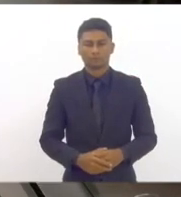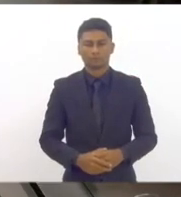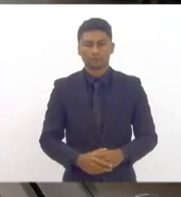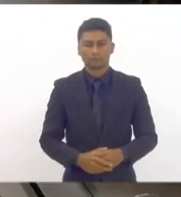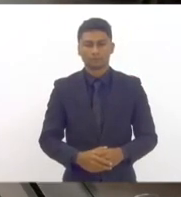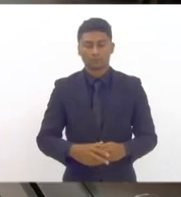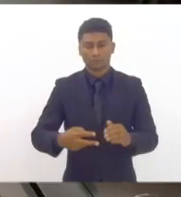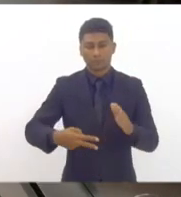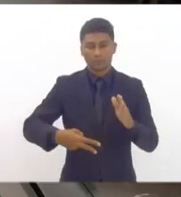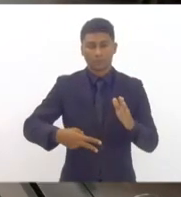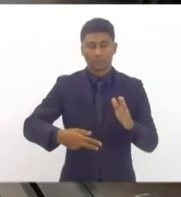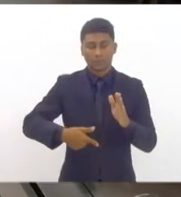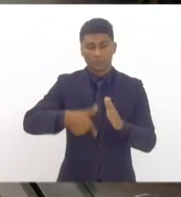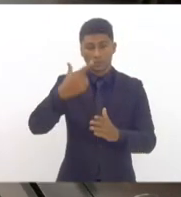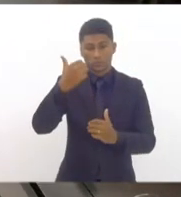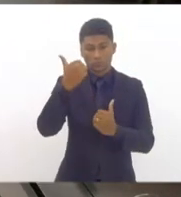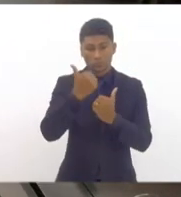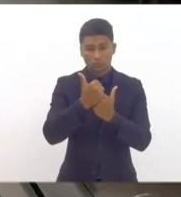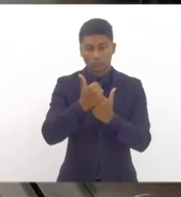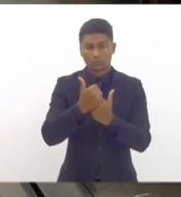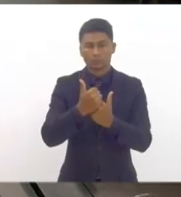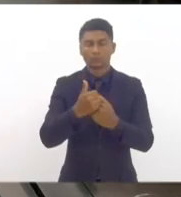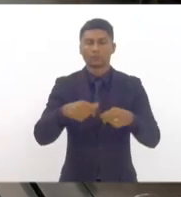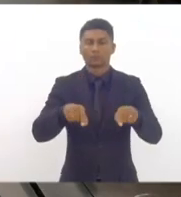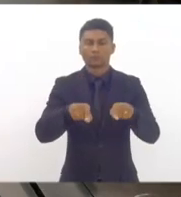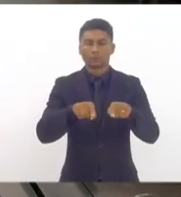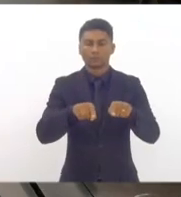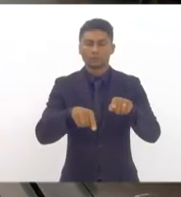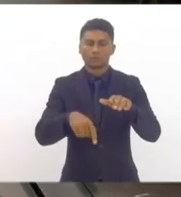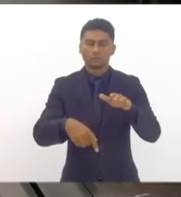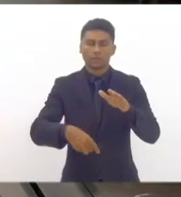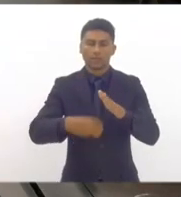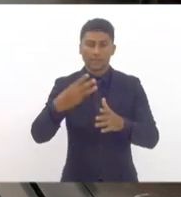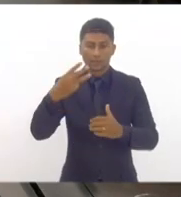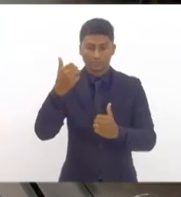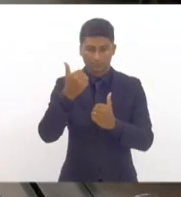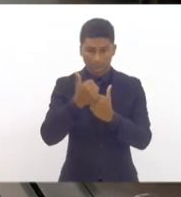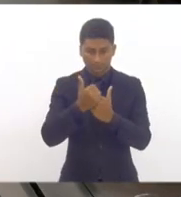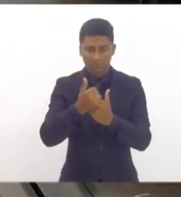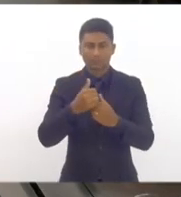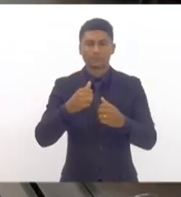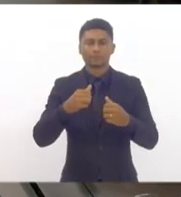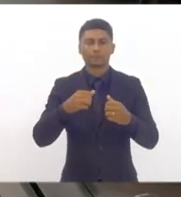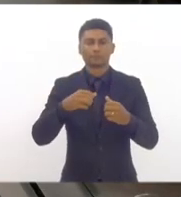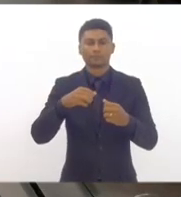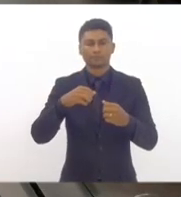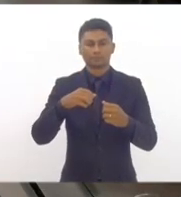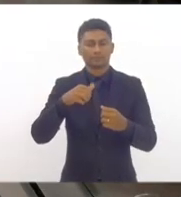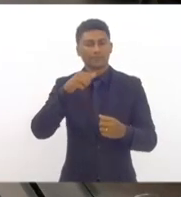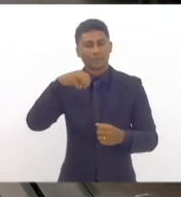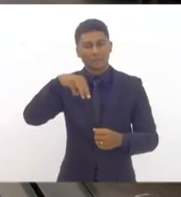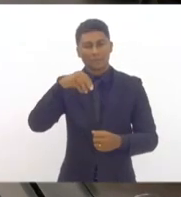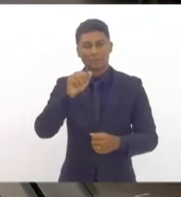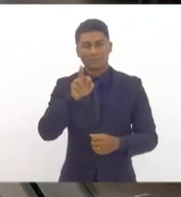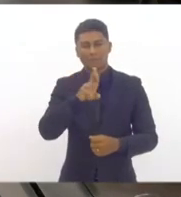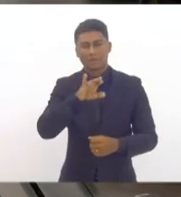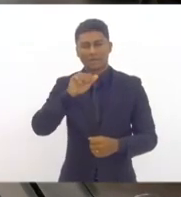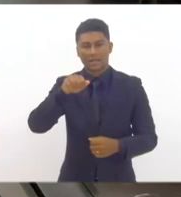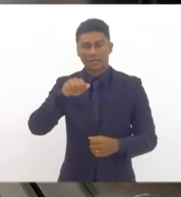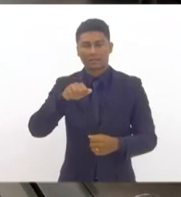Segunda suplência de reserva de vagas e terceira suplência de ampla concorrência, Mariana de Andrade, com 2